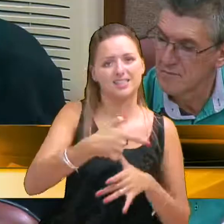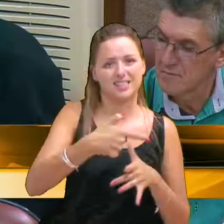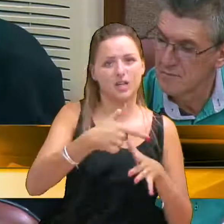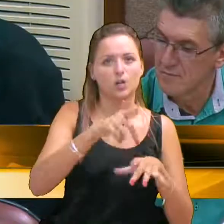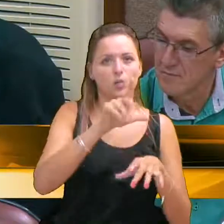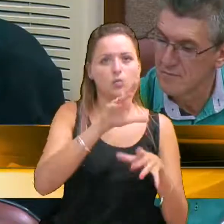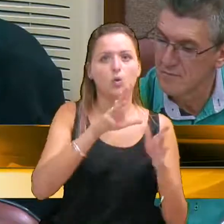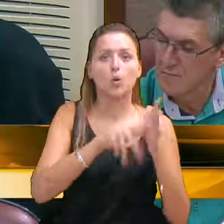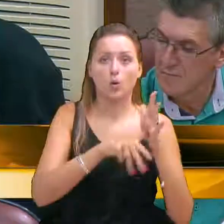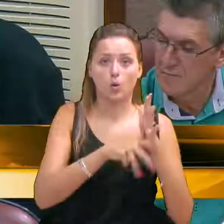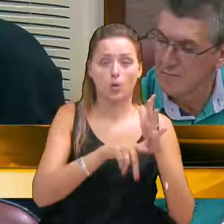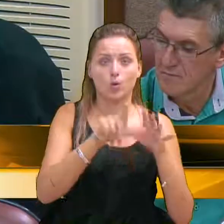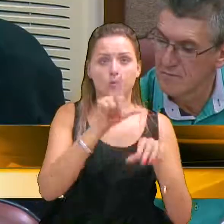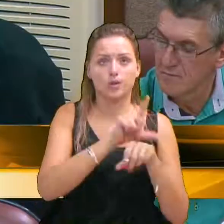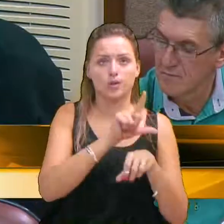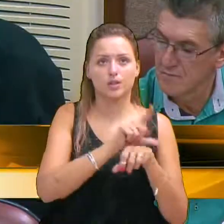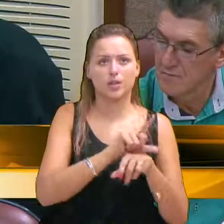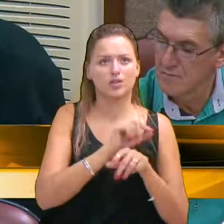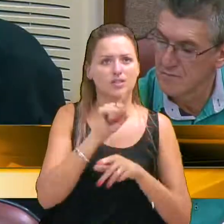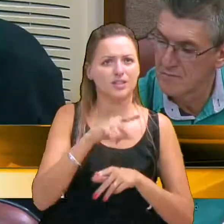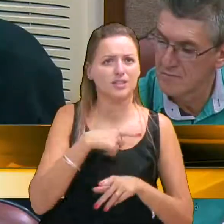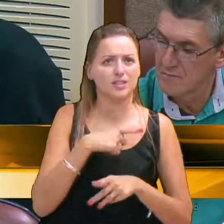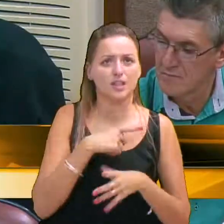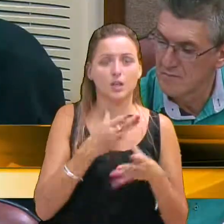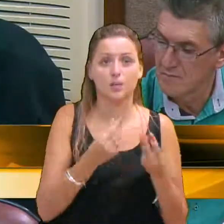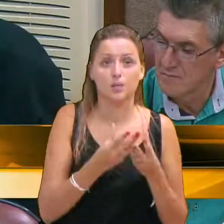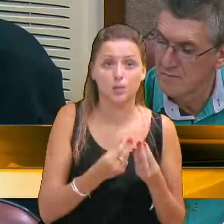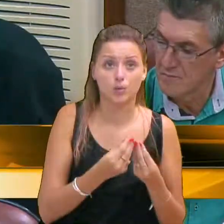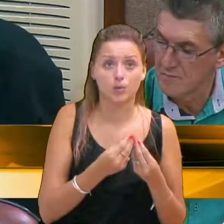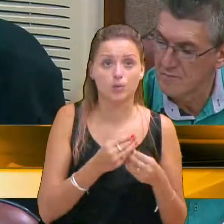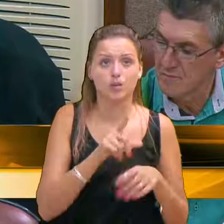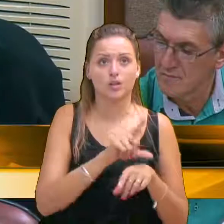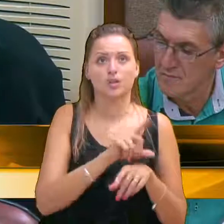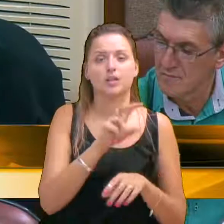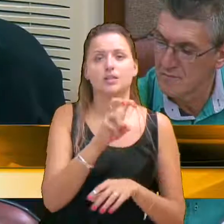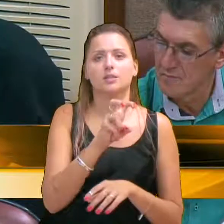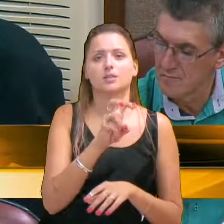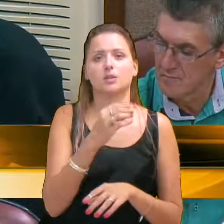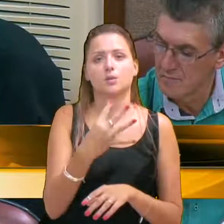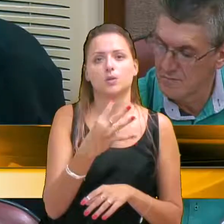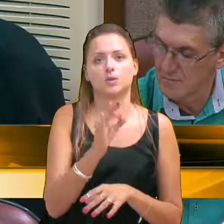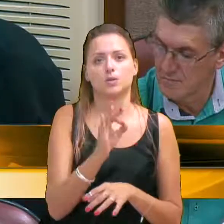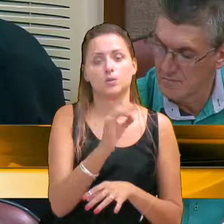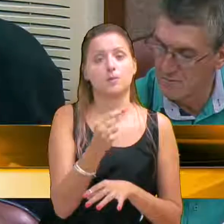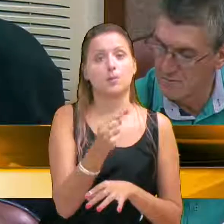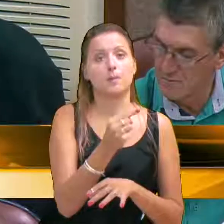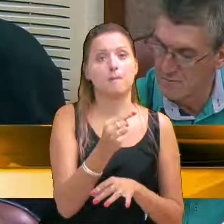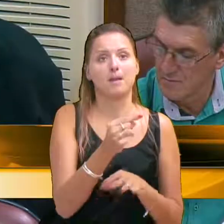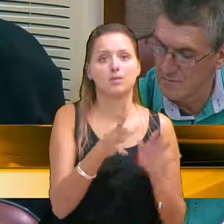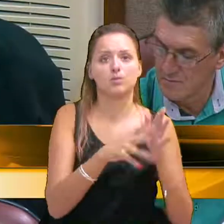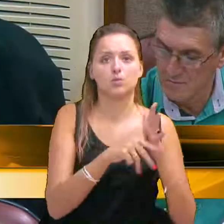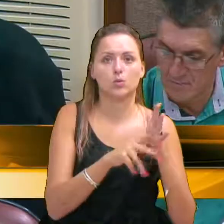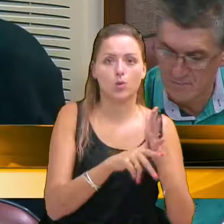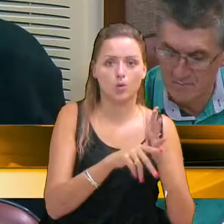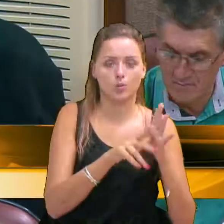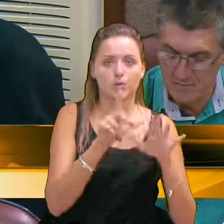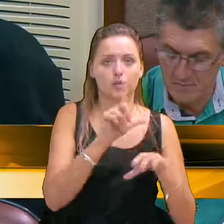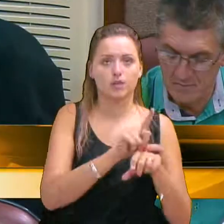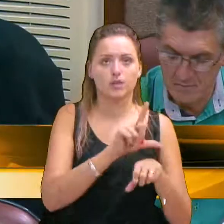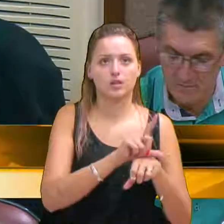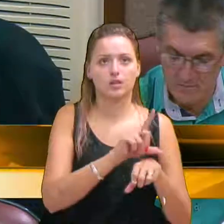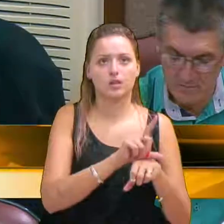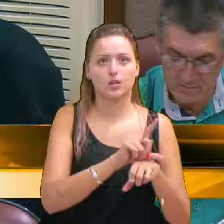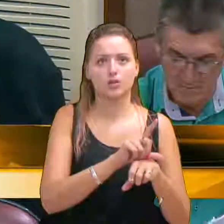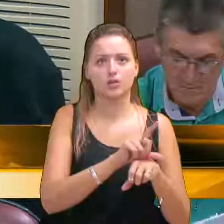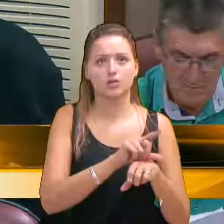que muito comércio trabalhando de porta fechada, reduziu 54% de um ano para o outro. Os